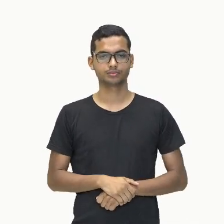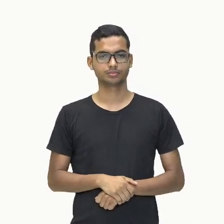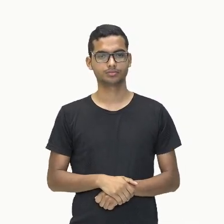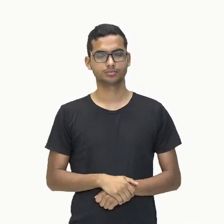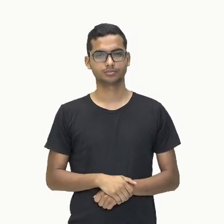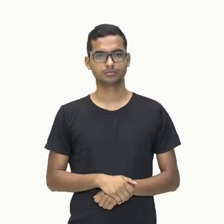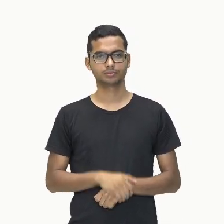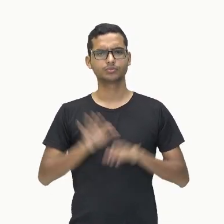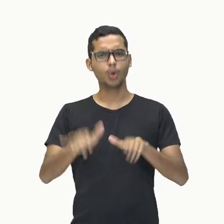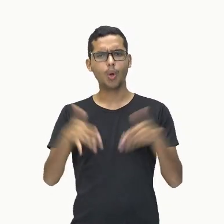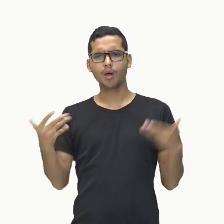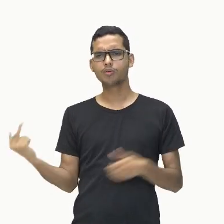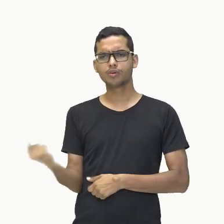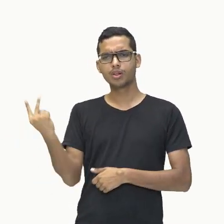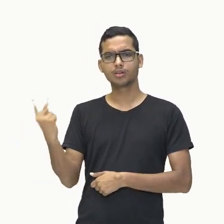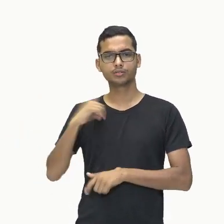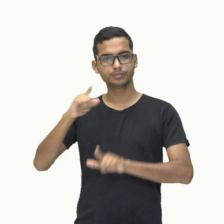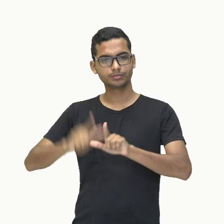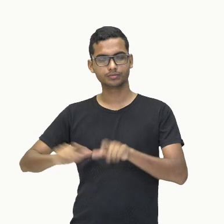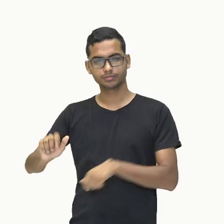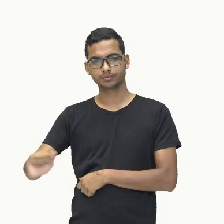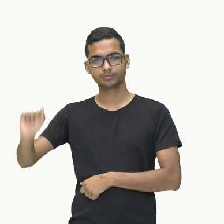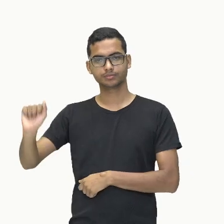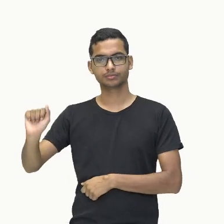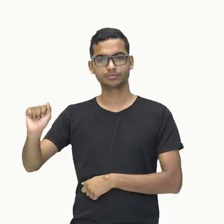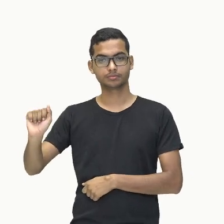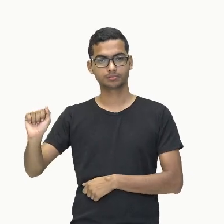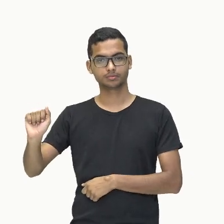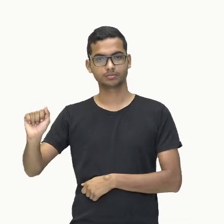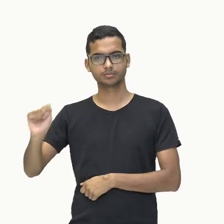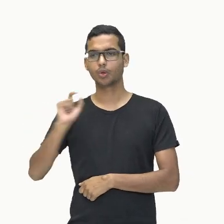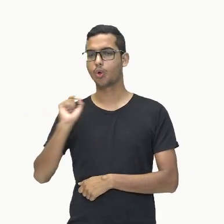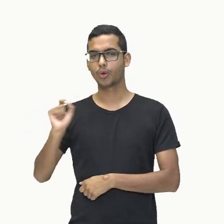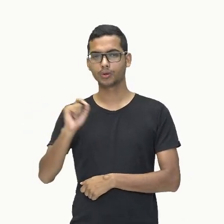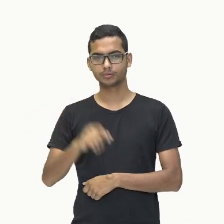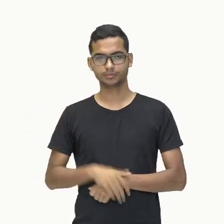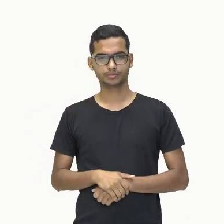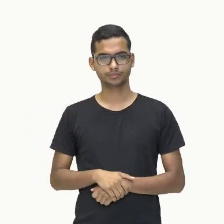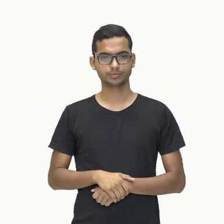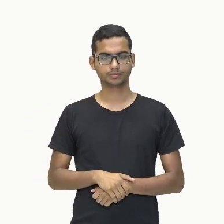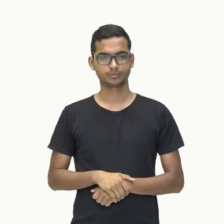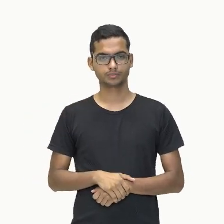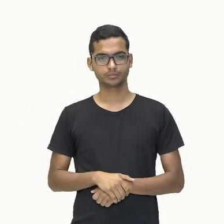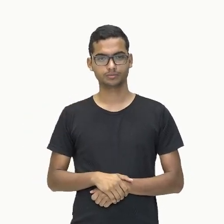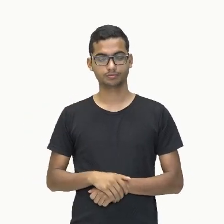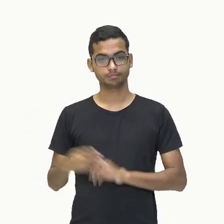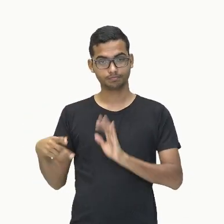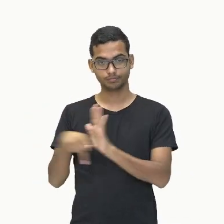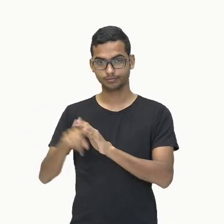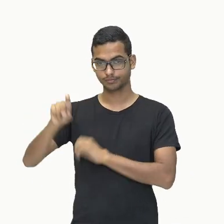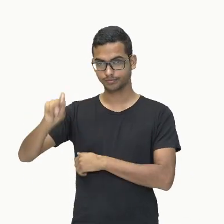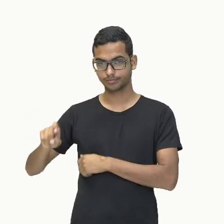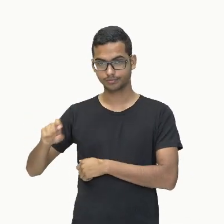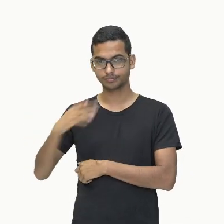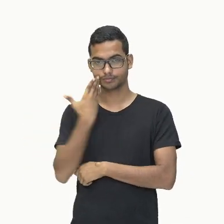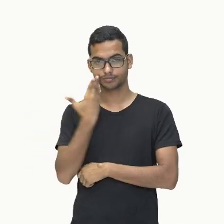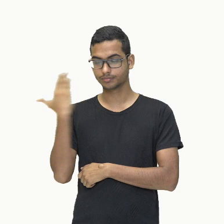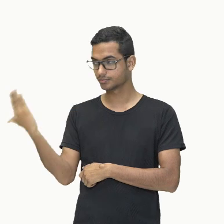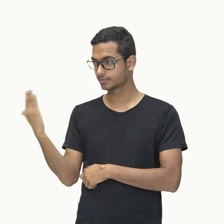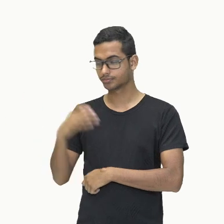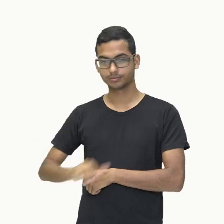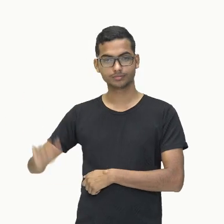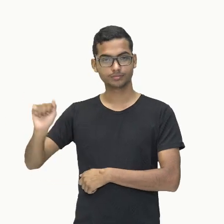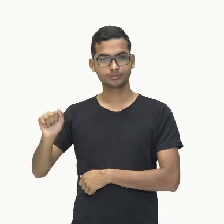Qual é o valor de A? O valor de A, né, é aquele que acompanha o x. Então, o valor de A é igual a